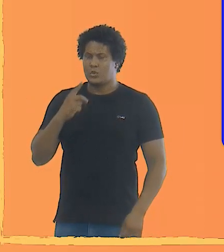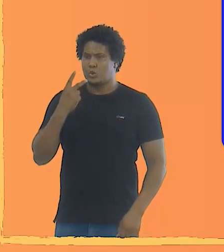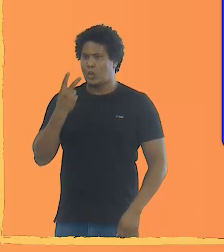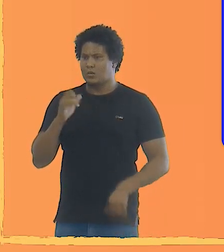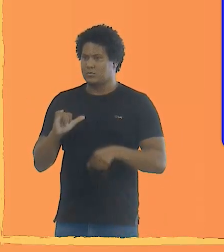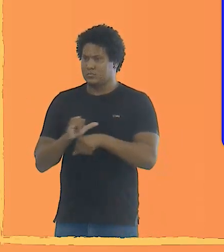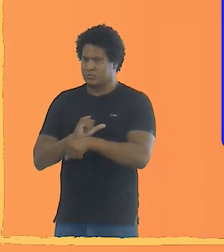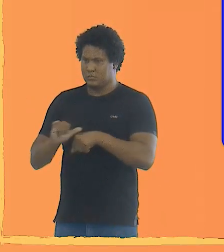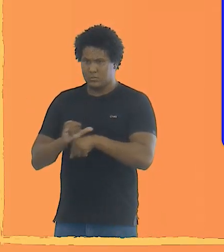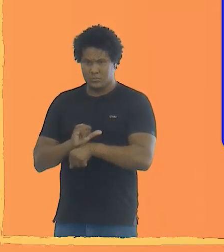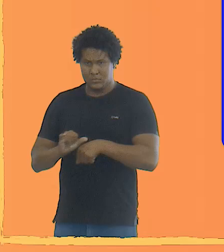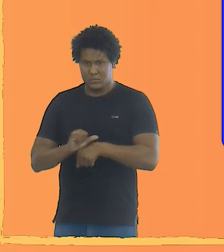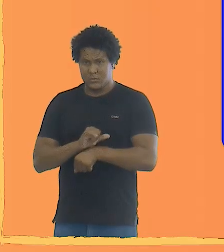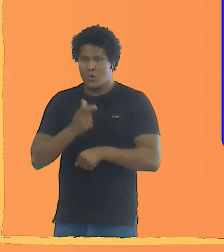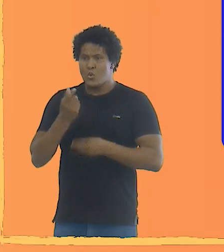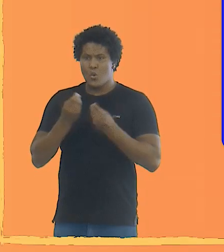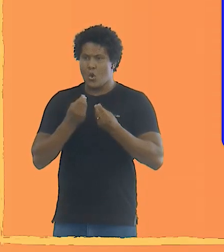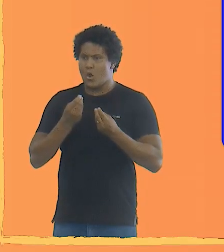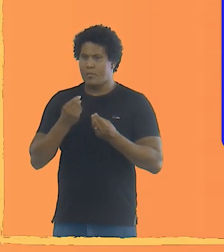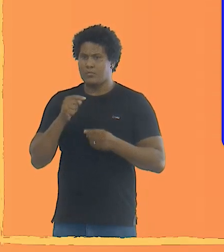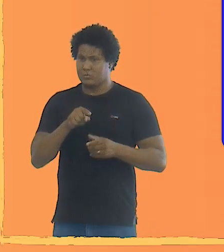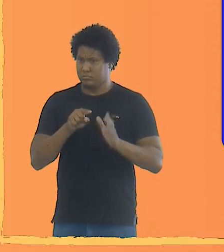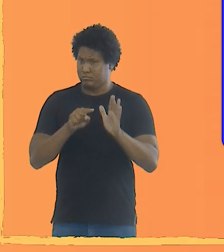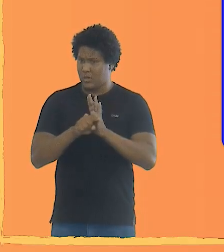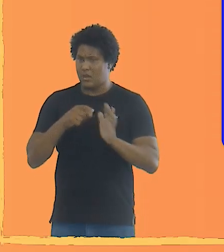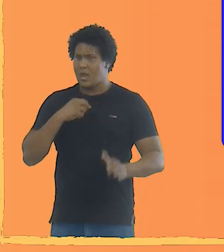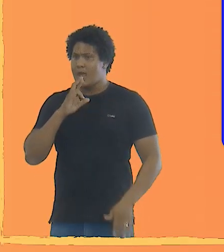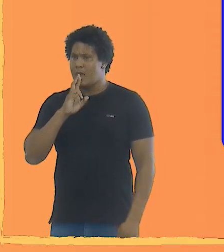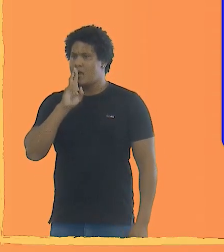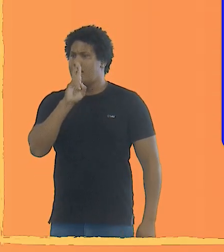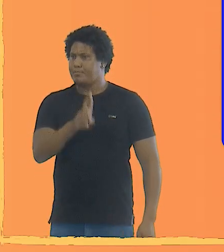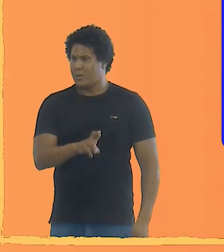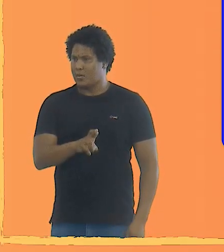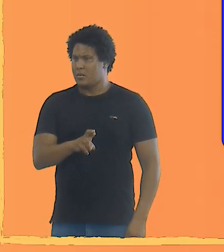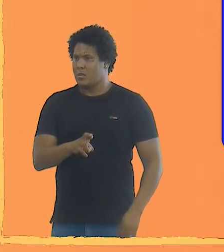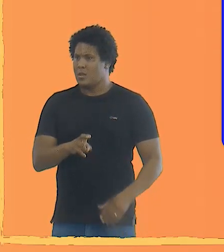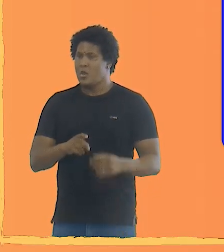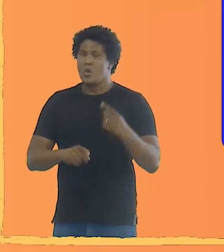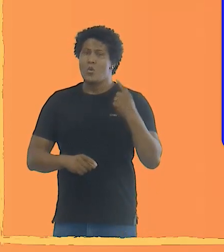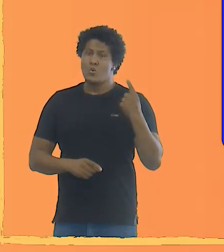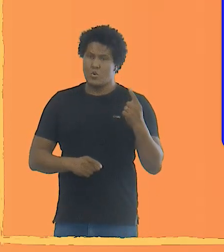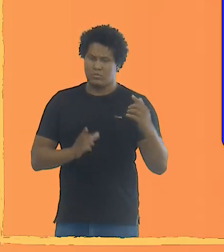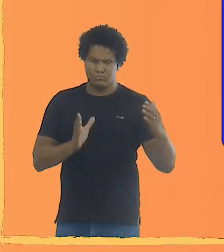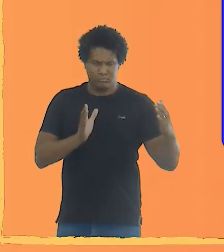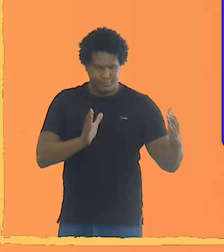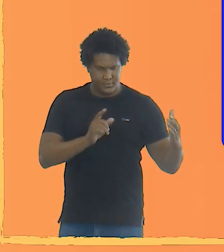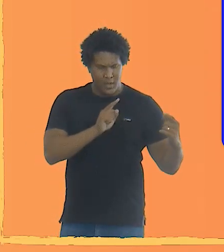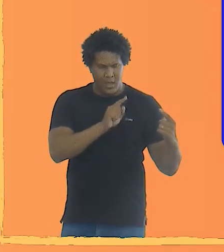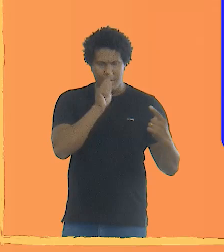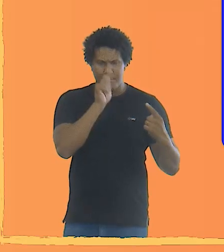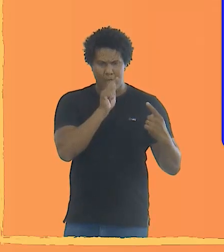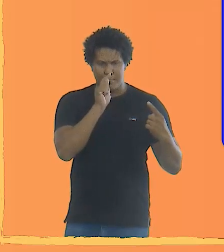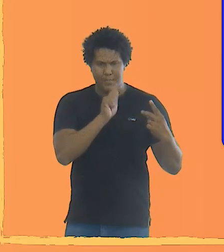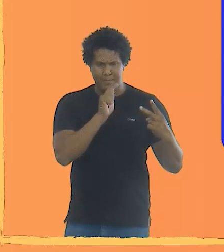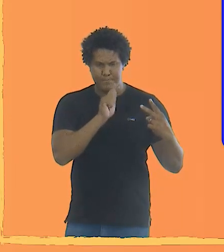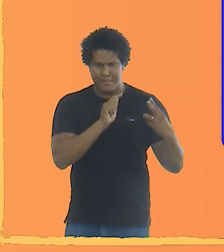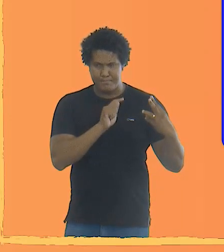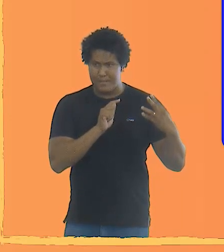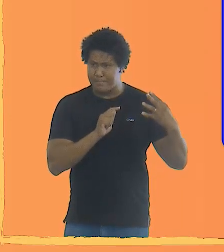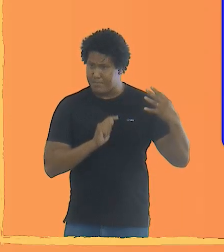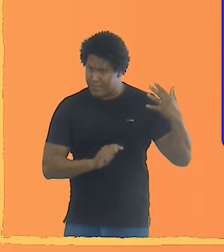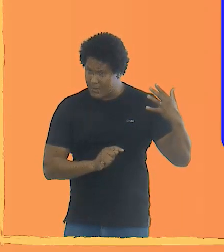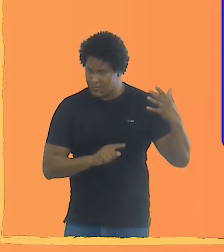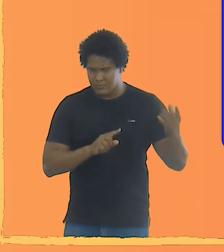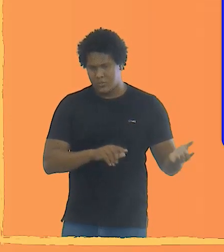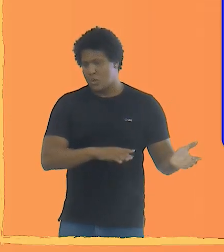questão. Uma em que você escreve caso a caso. A outra em que a gente utiliza o princípio fundamental da contagem para